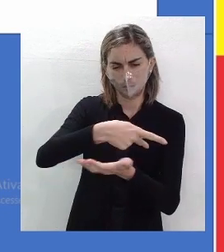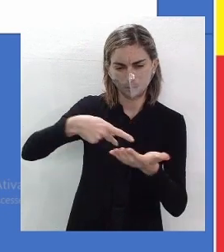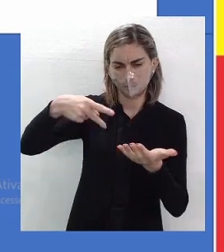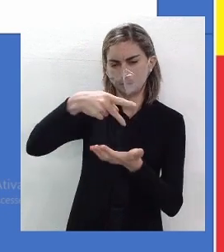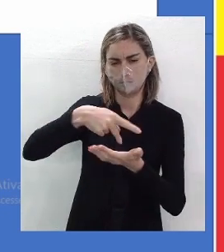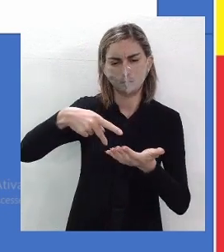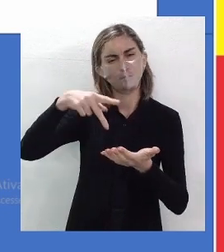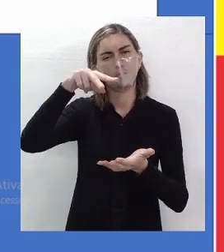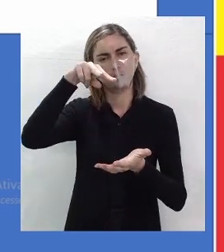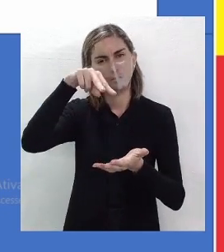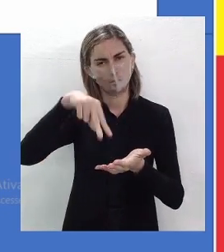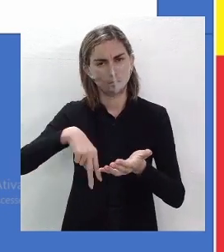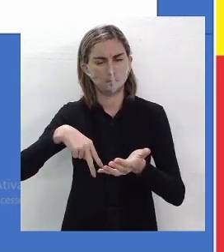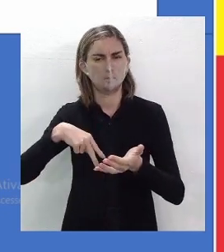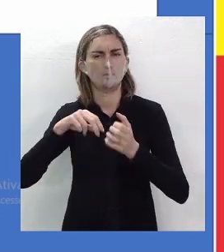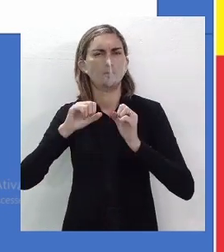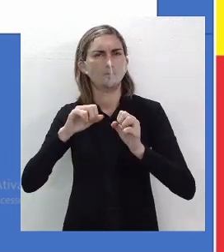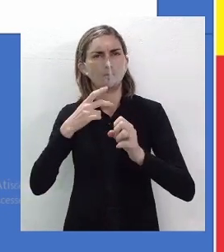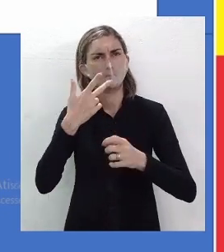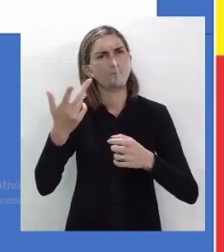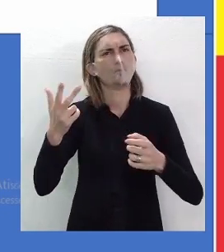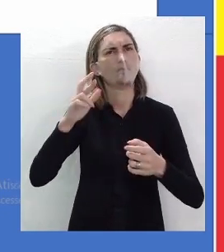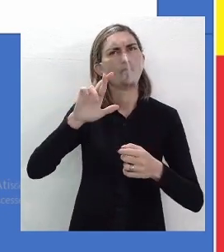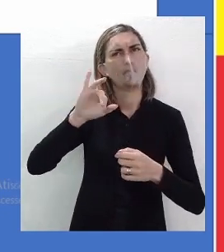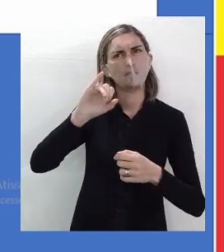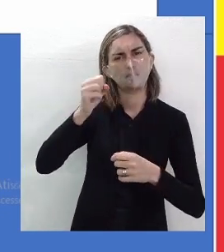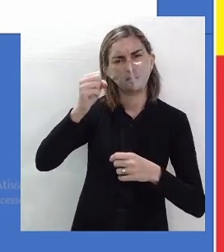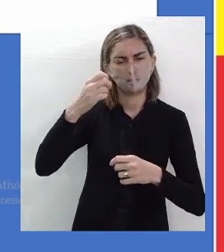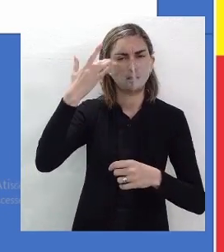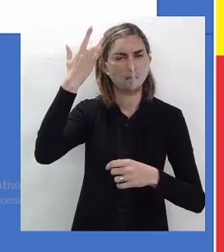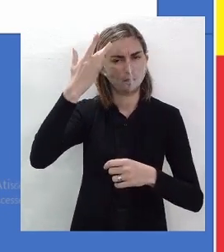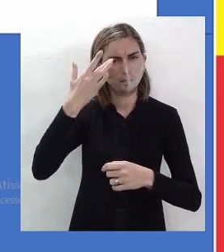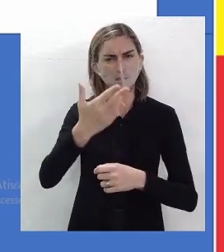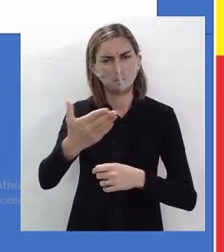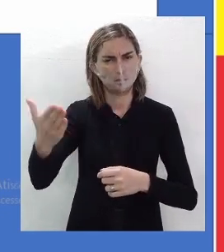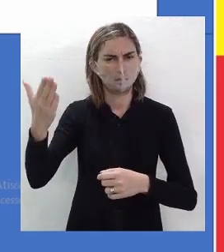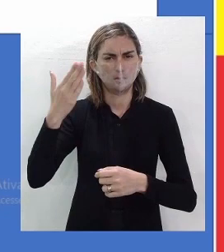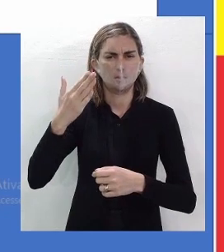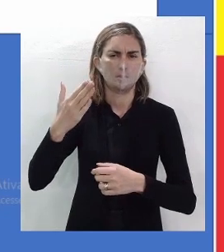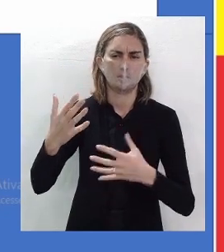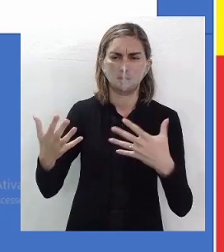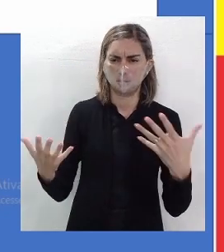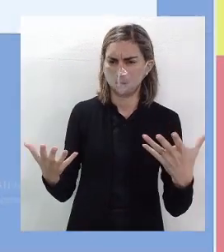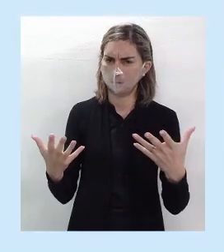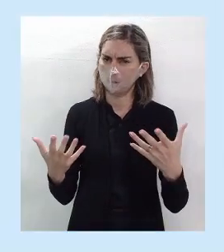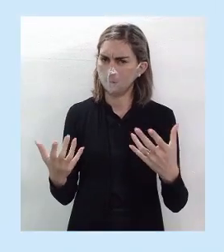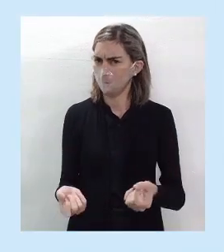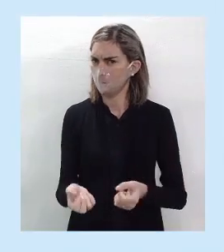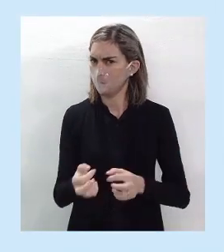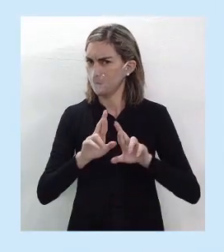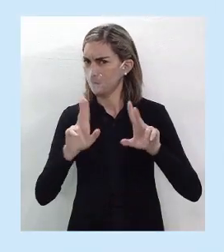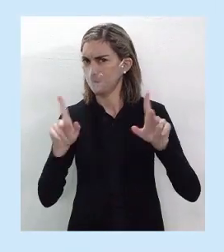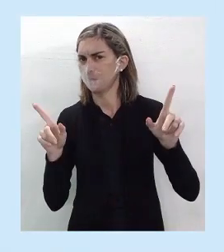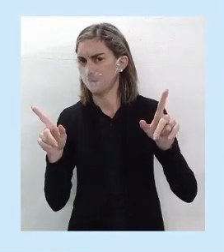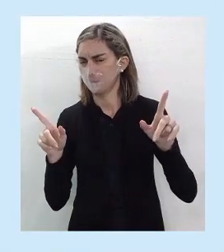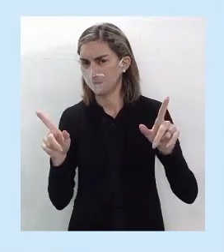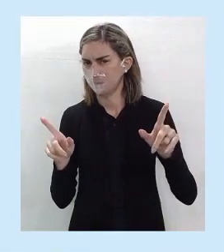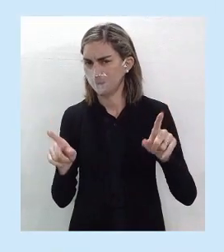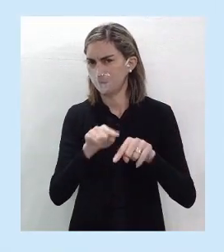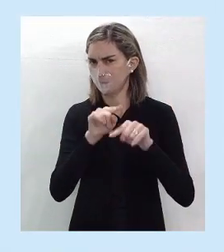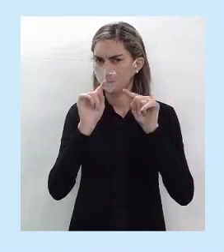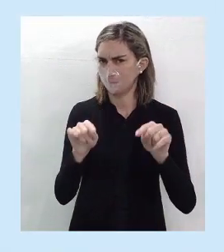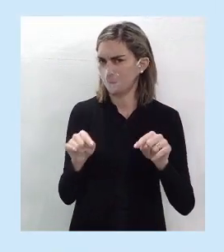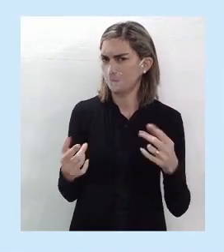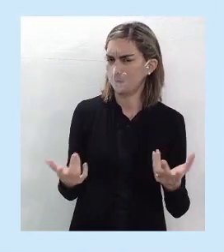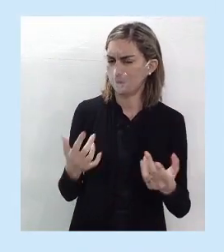está lendo. Aí você pode dizer, Raíssa, eu acho que você está um pouco assim, equivocada, né? Eu